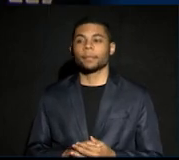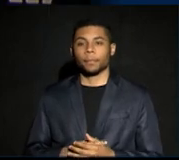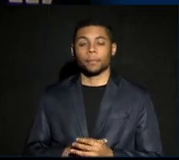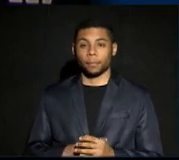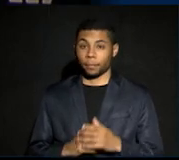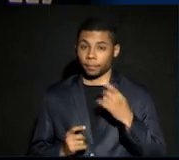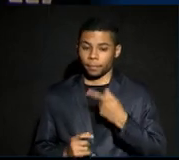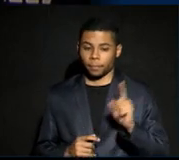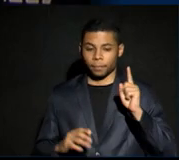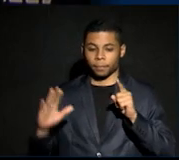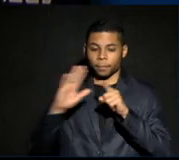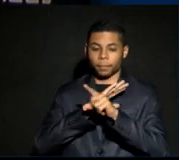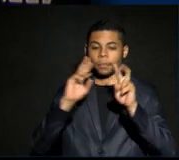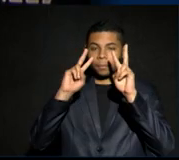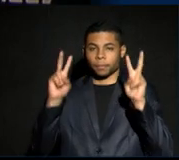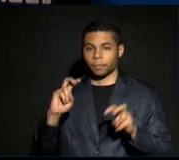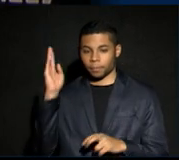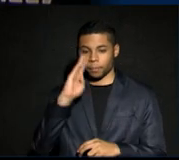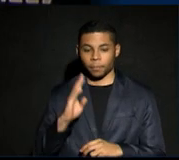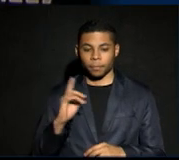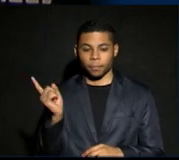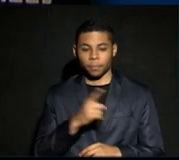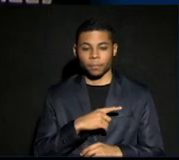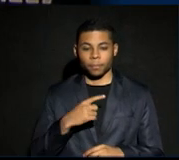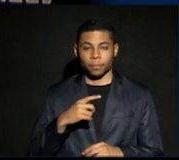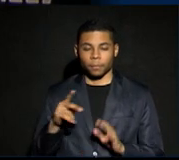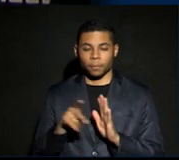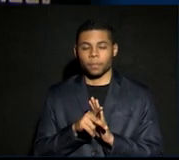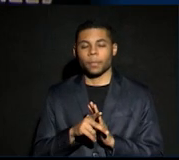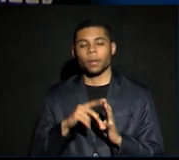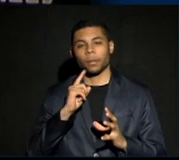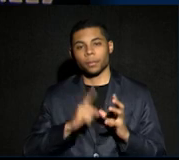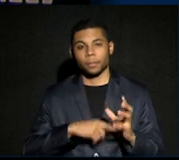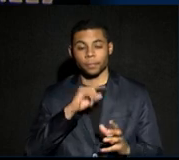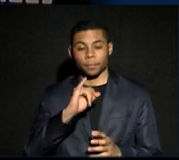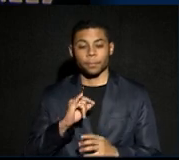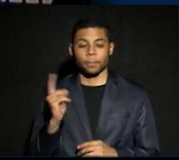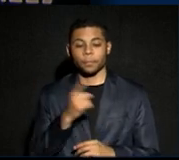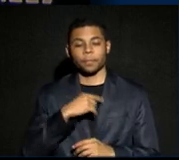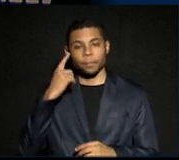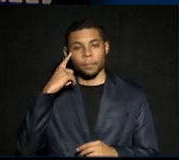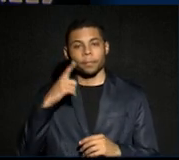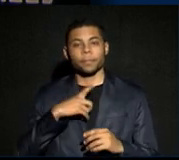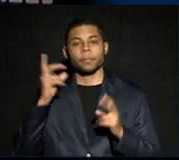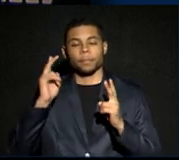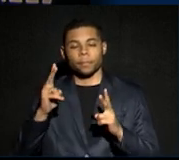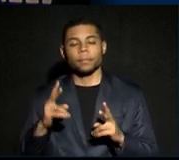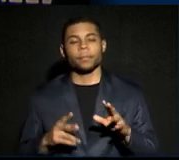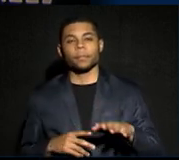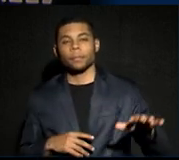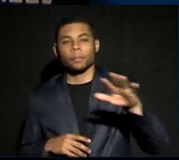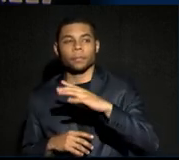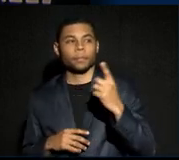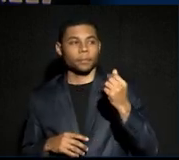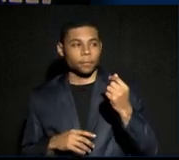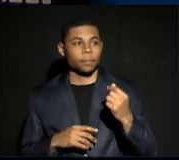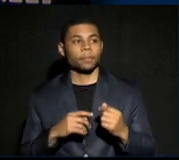Uma última pergunta em relação ao Brasil, antes da gente ir para o cenário internacional. A gente tem falado muito desse novo arcabouço